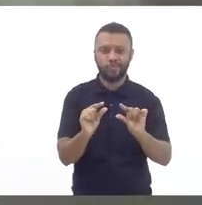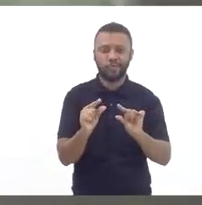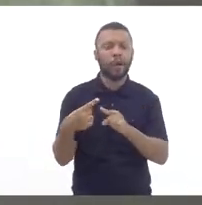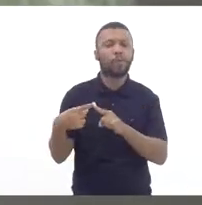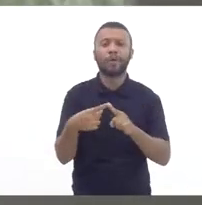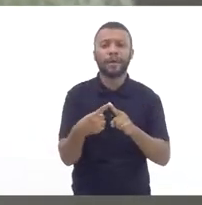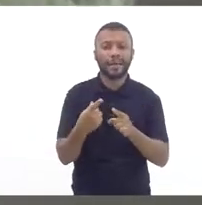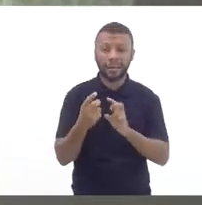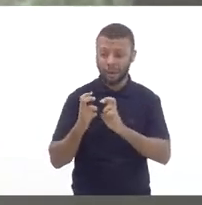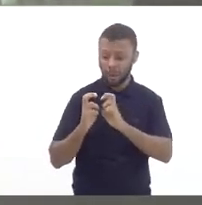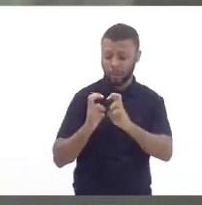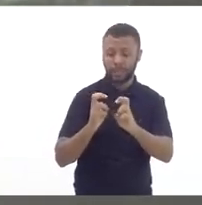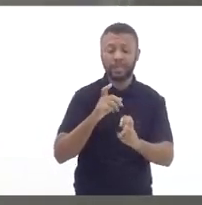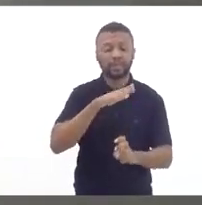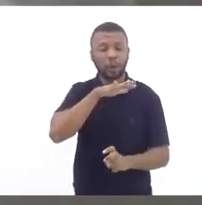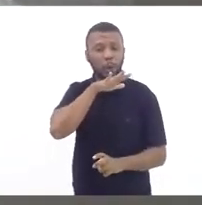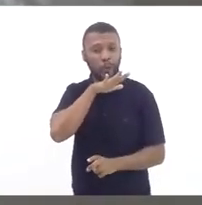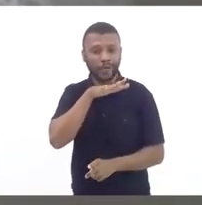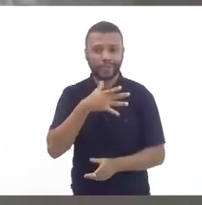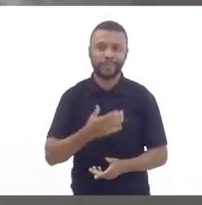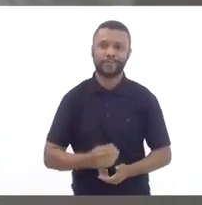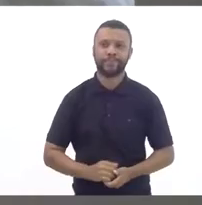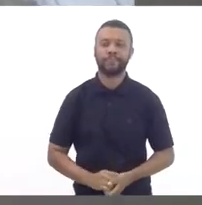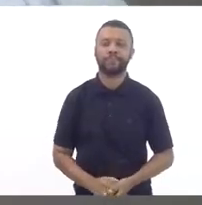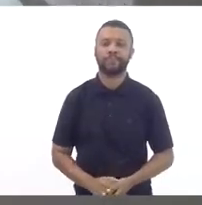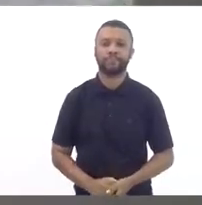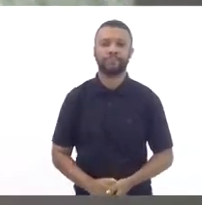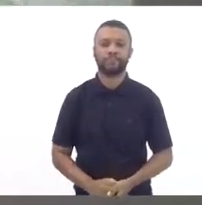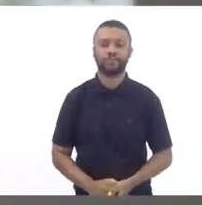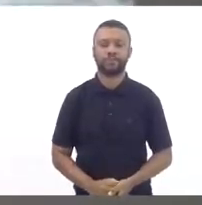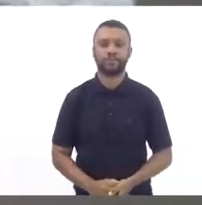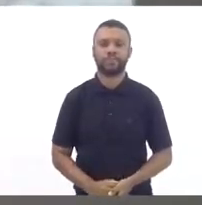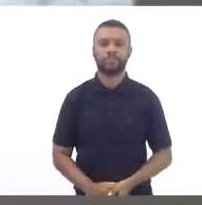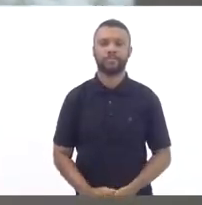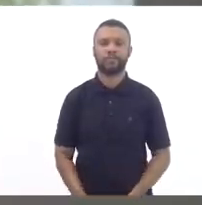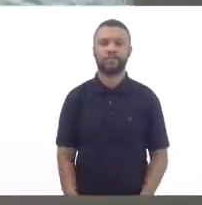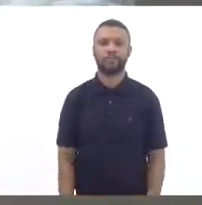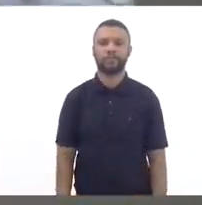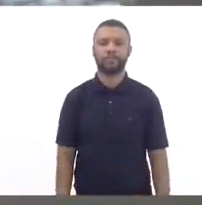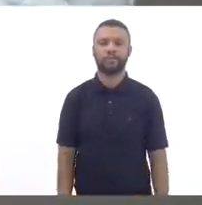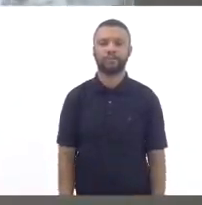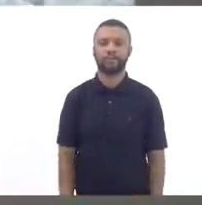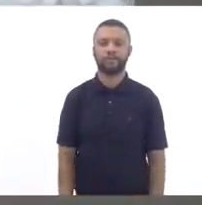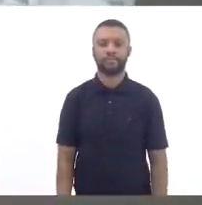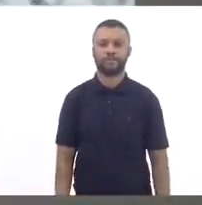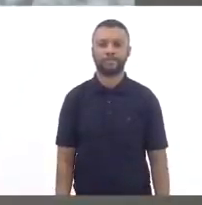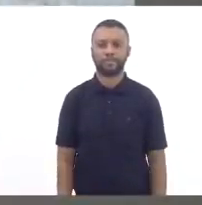Diminui a velocidade do trem.